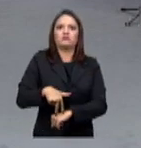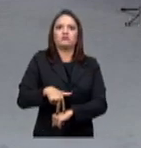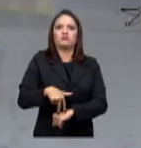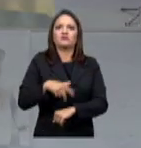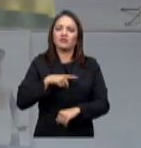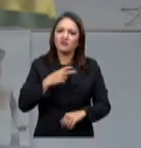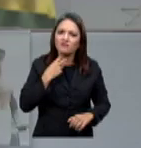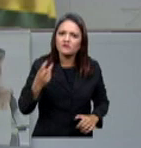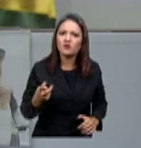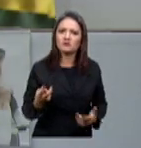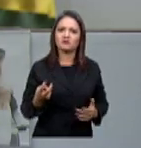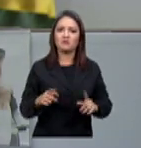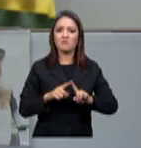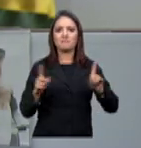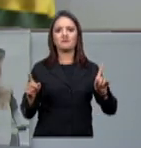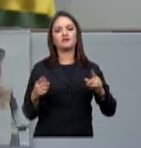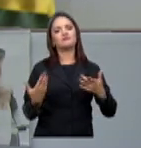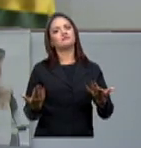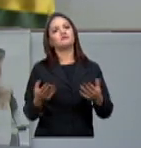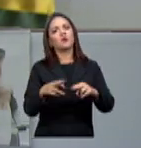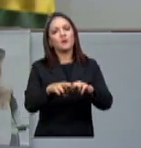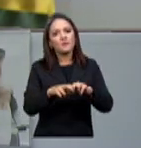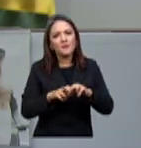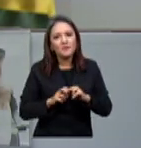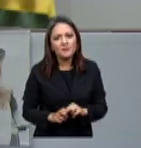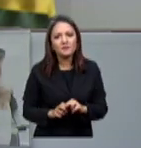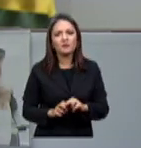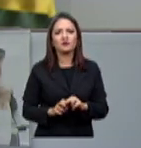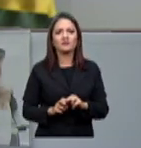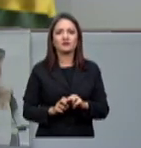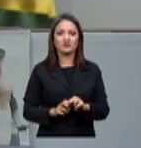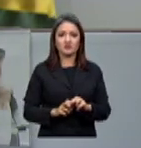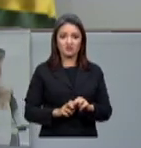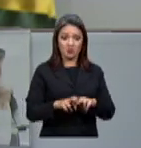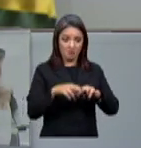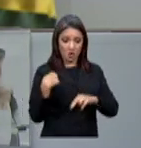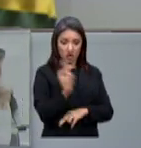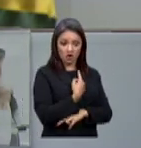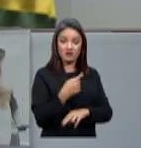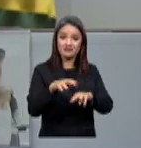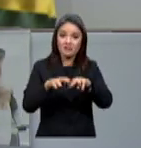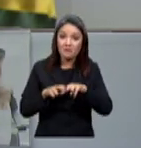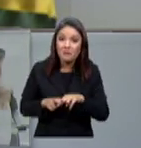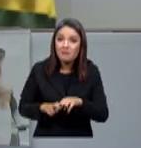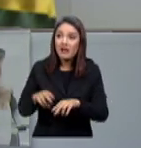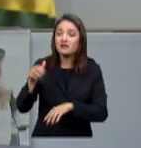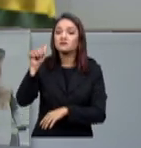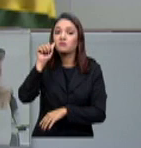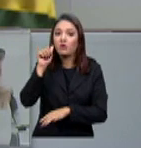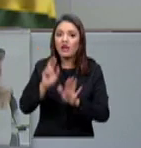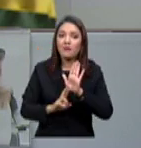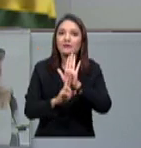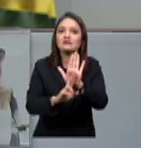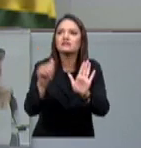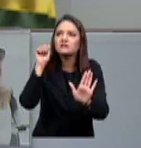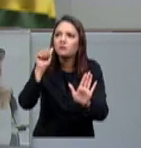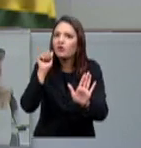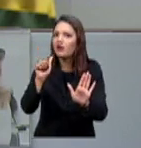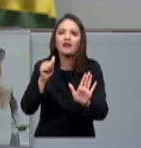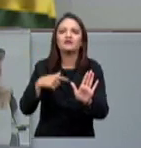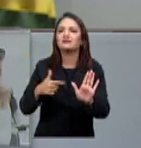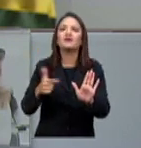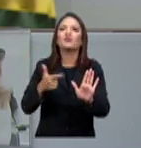e a neste sentido portanto e por todas aquelas que não podem por tudo que a gente vê nós servidores públicos